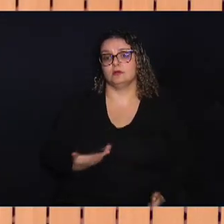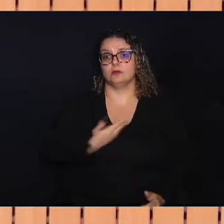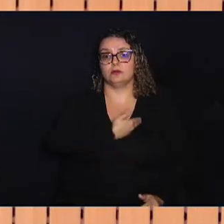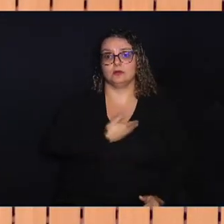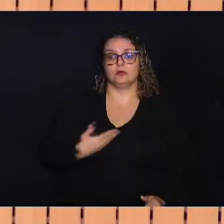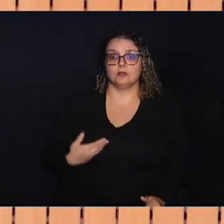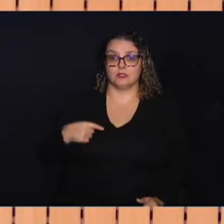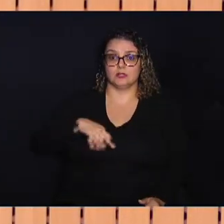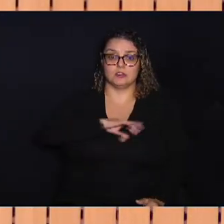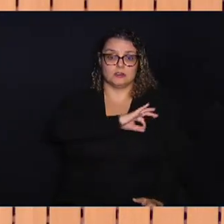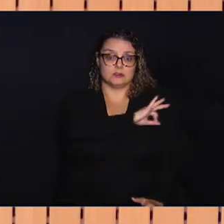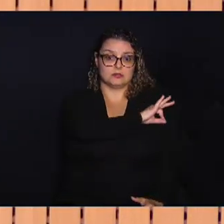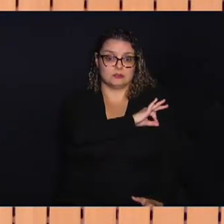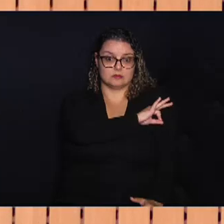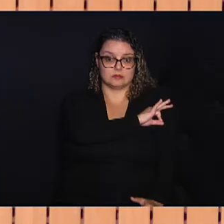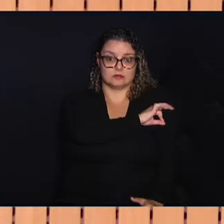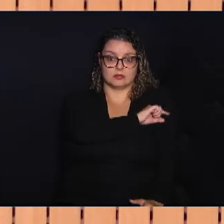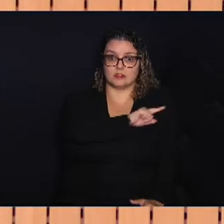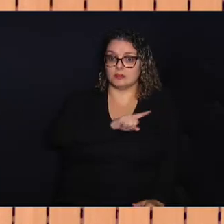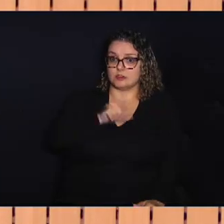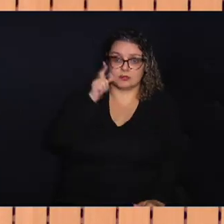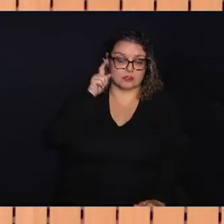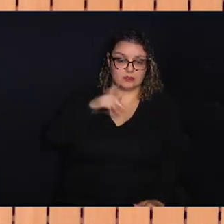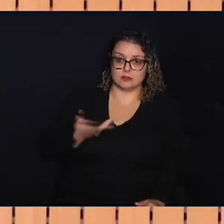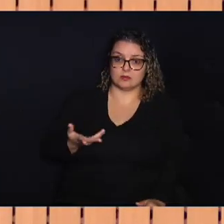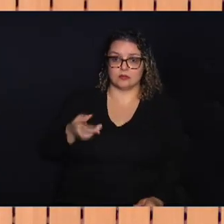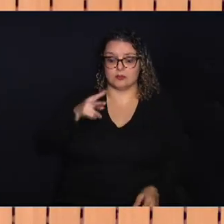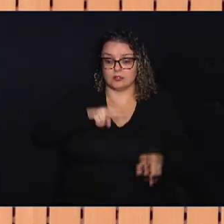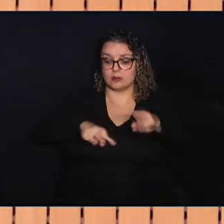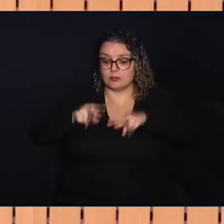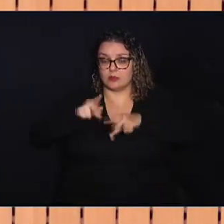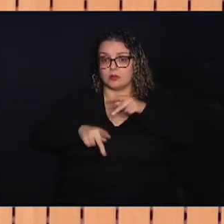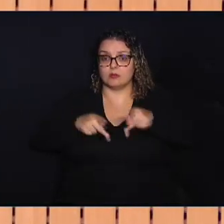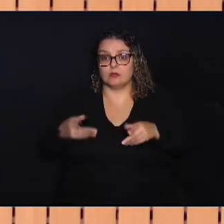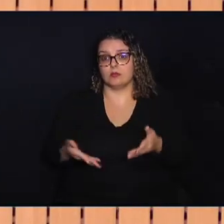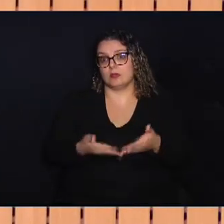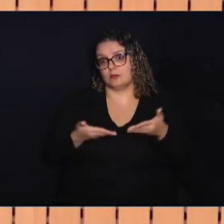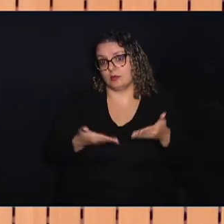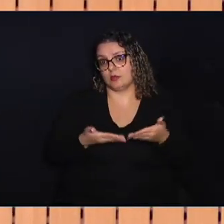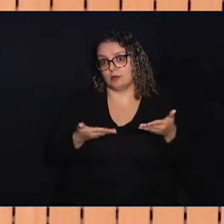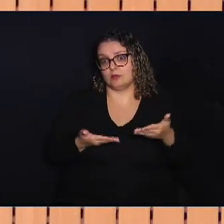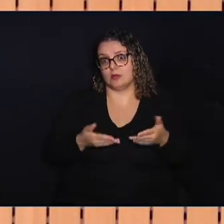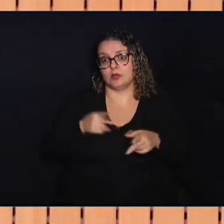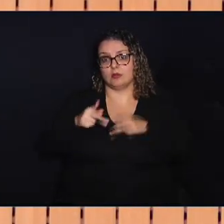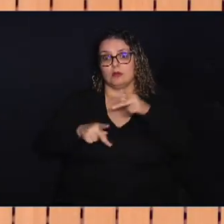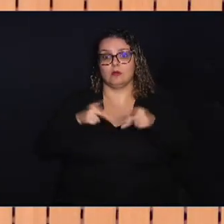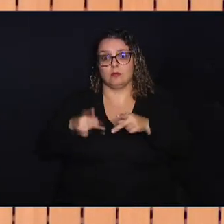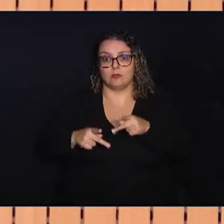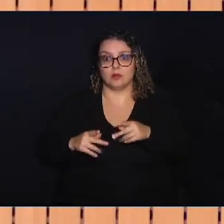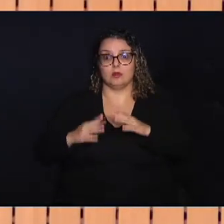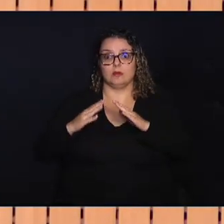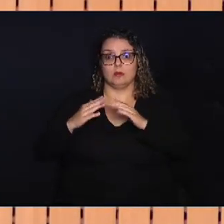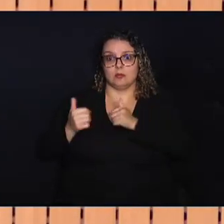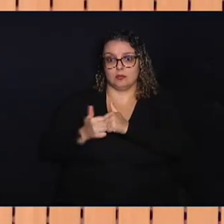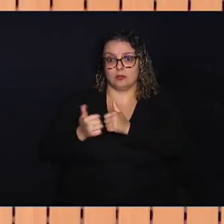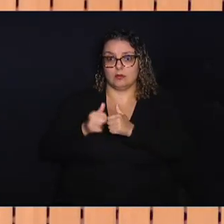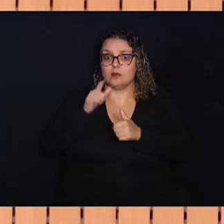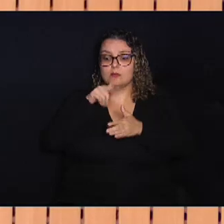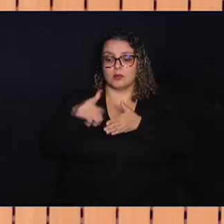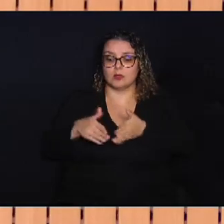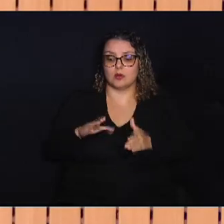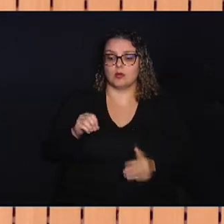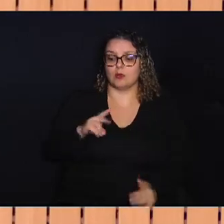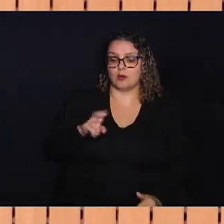dessa prefeitura, que não consegue olhar para a população mais pobre. A população que mora à beira dos córregos,